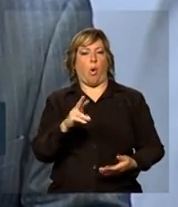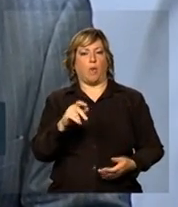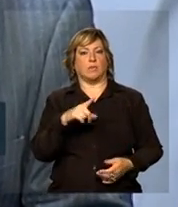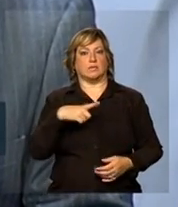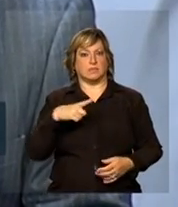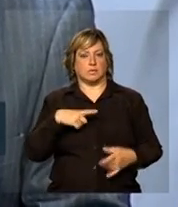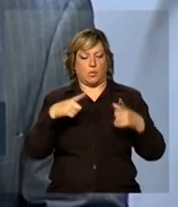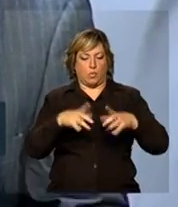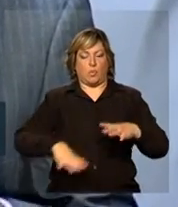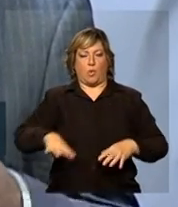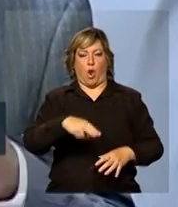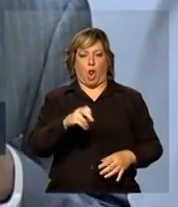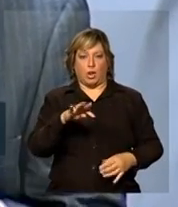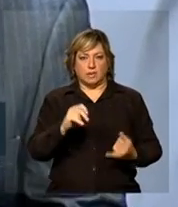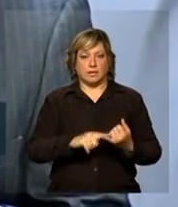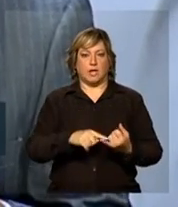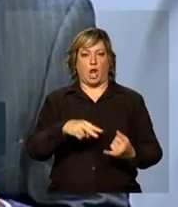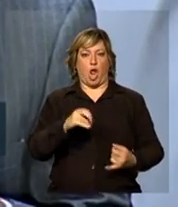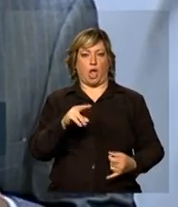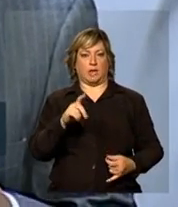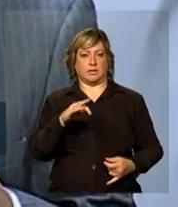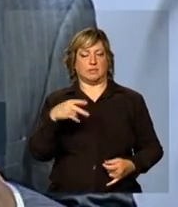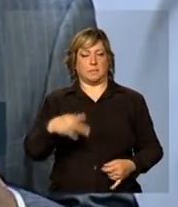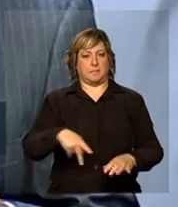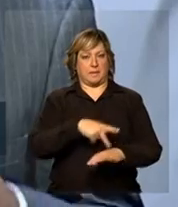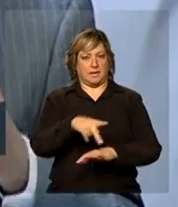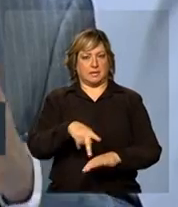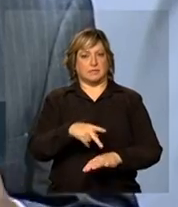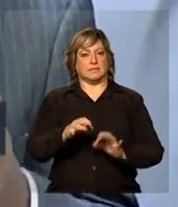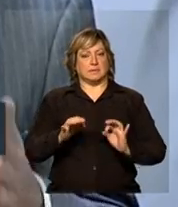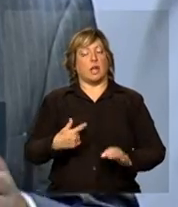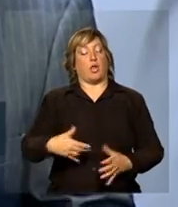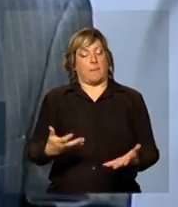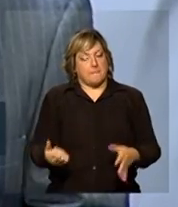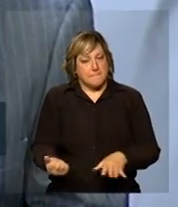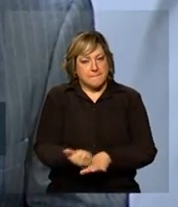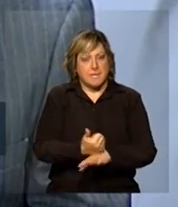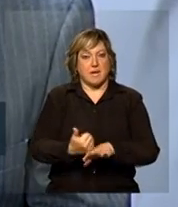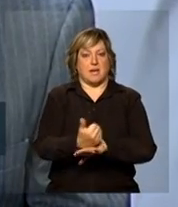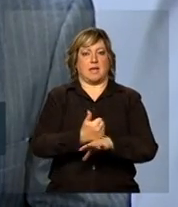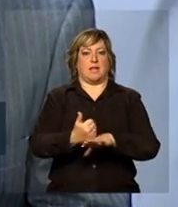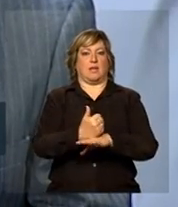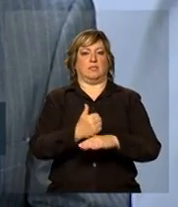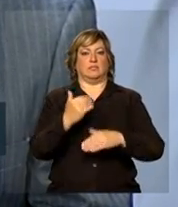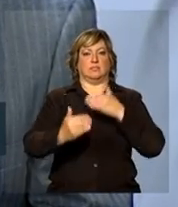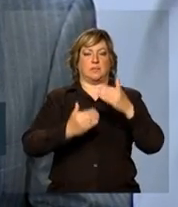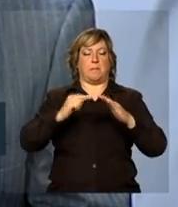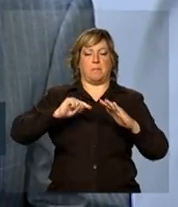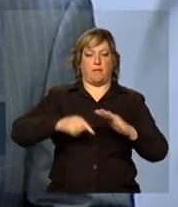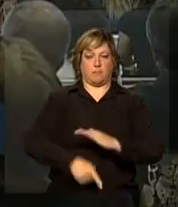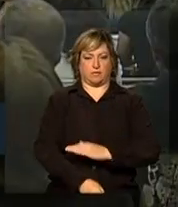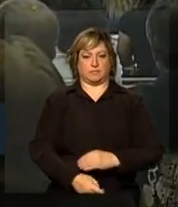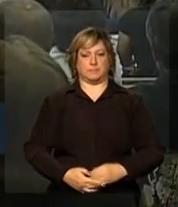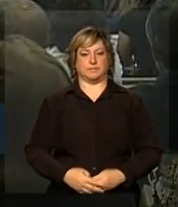norte e nordeste do país, mostra que o caminho está correto, mas nós queremos aprimorar e intensificar cada vez mais esse